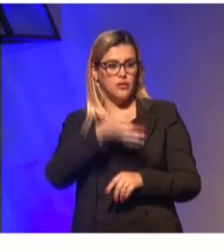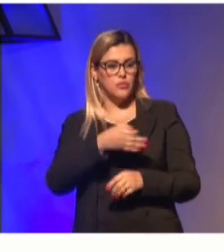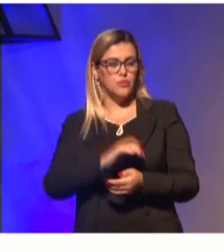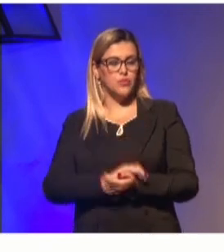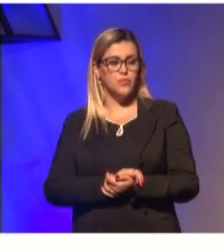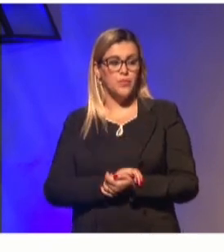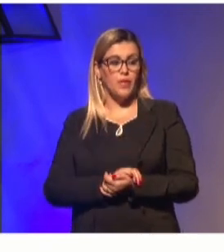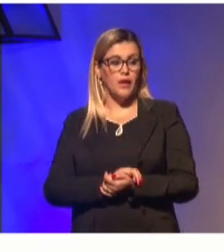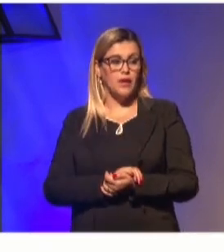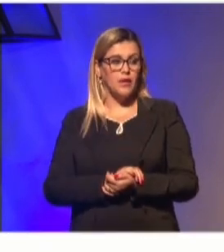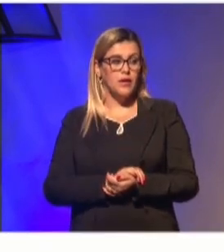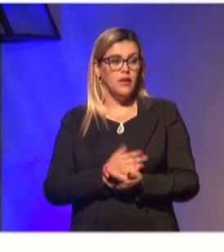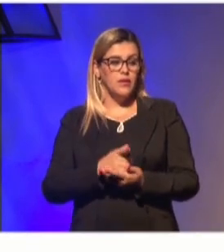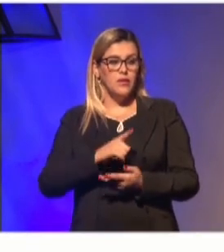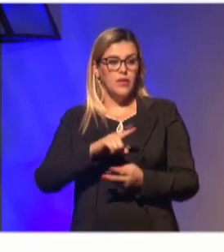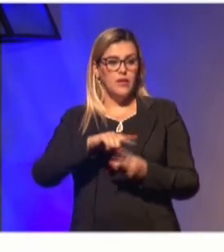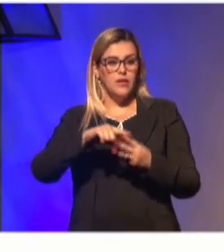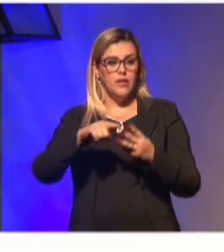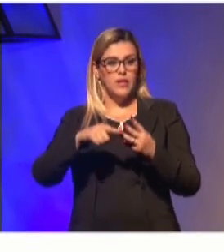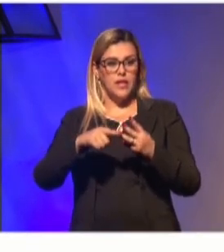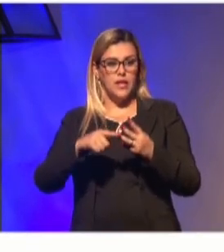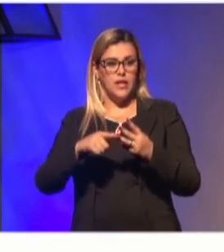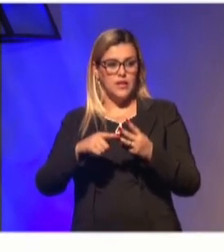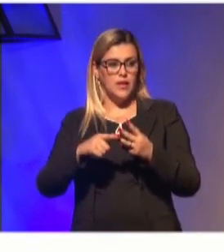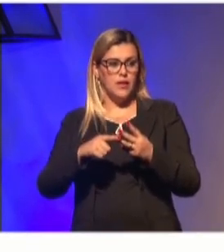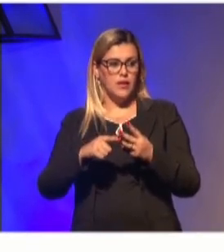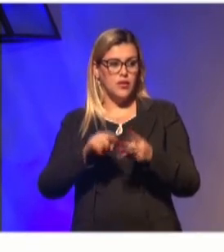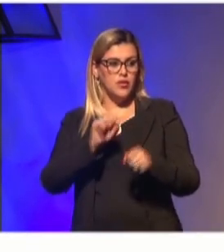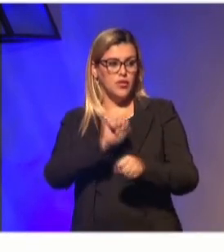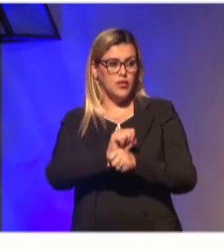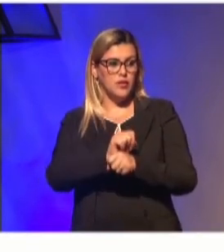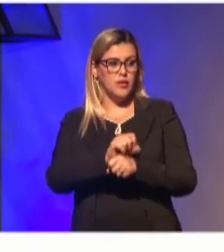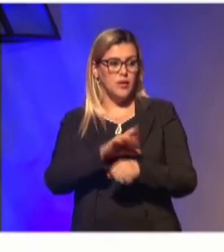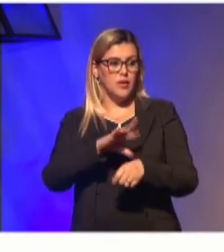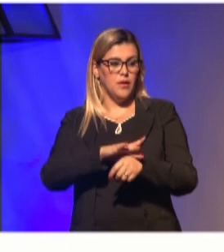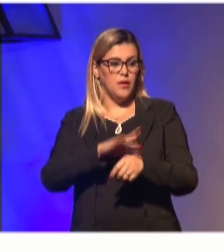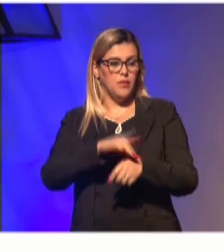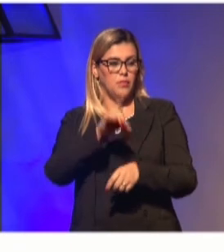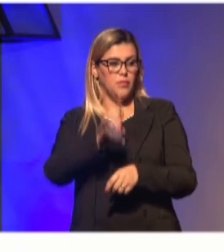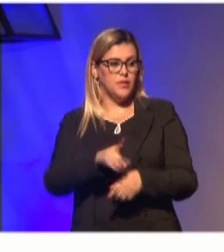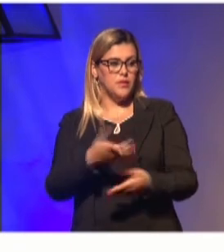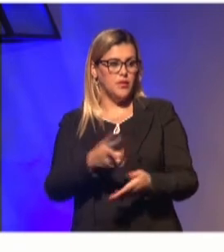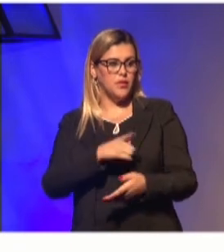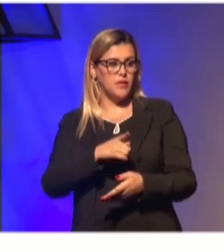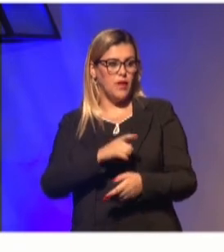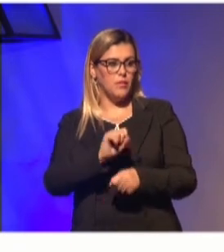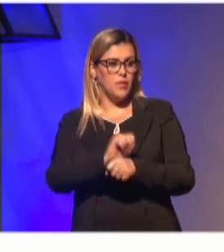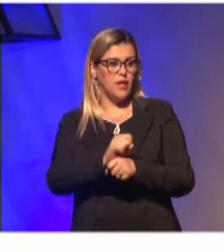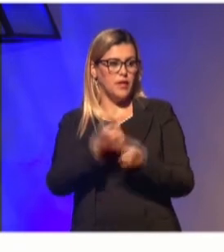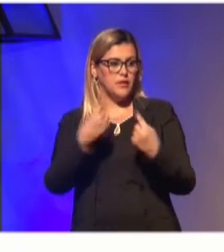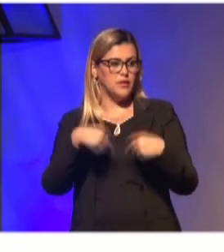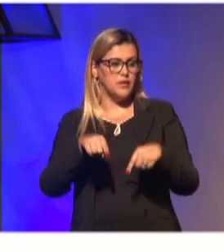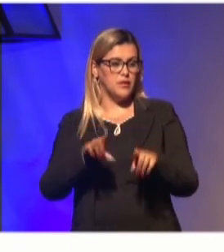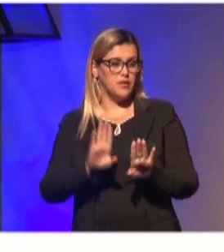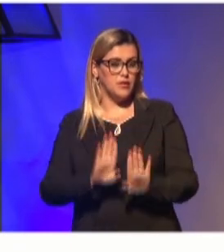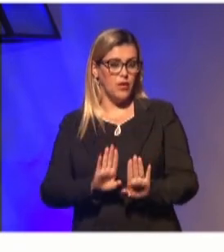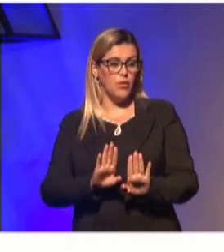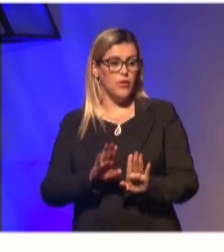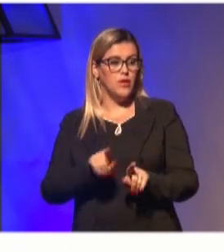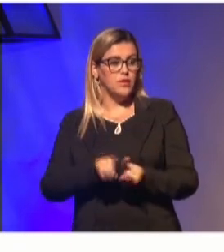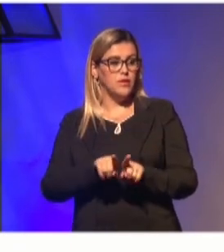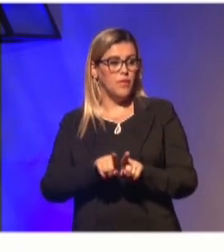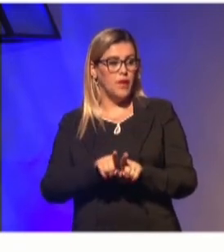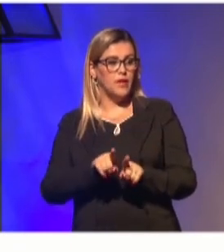Então ele traz lá 13 casos de pacientes com paralisia, aqui os parâmetros do laser, também chama a atenção a potência de